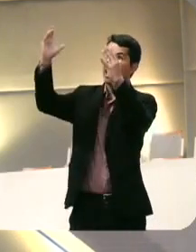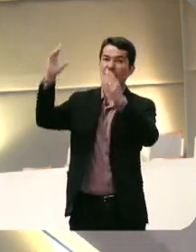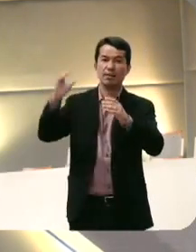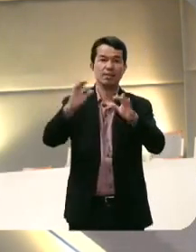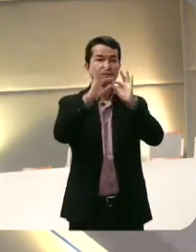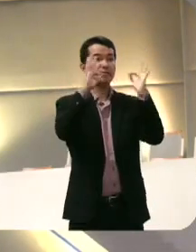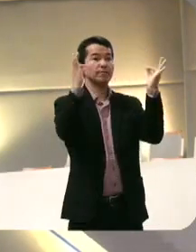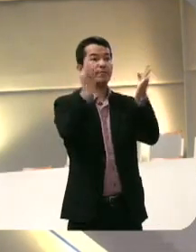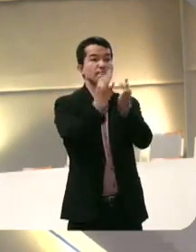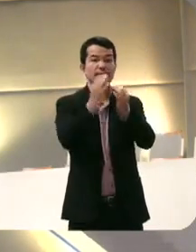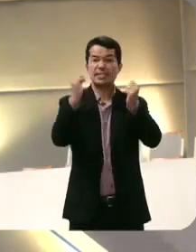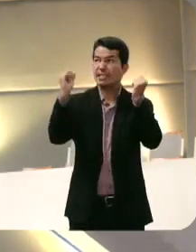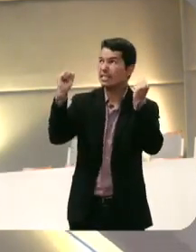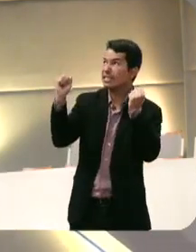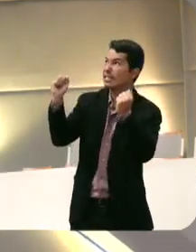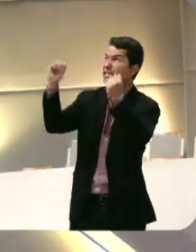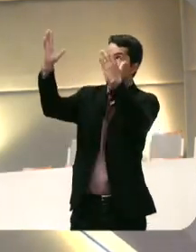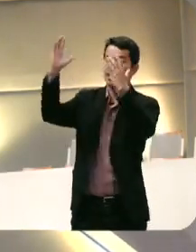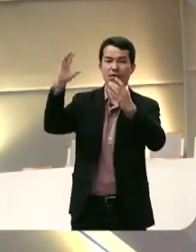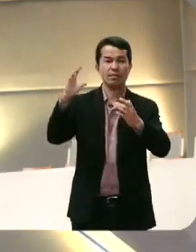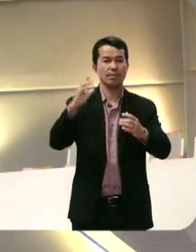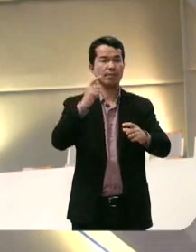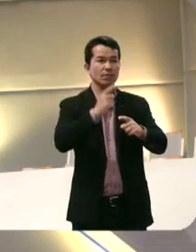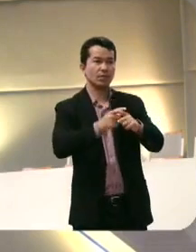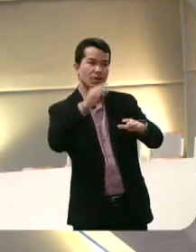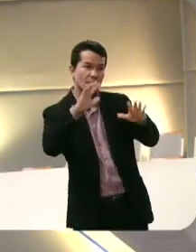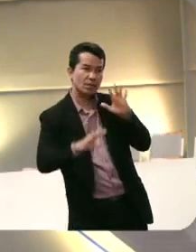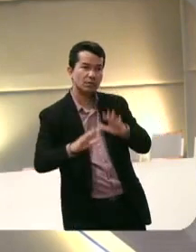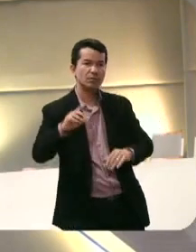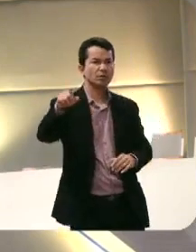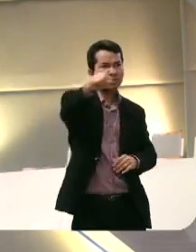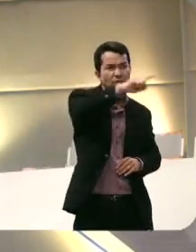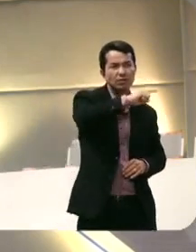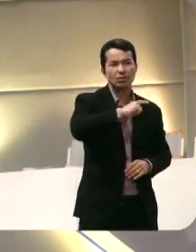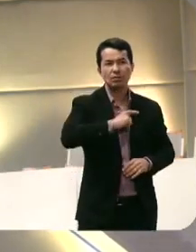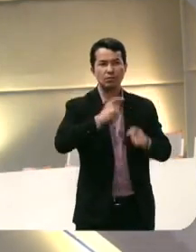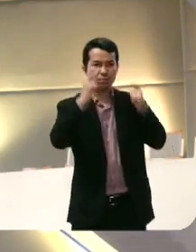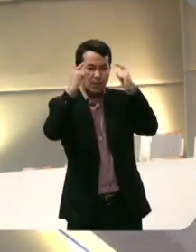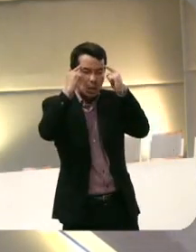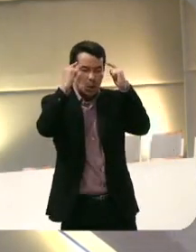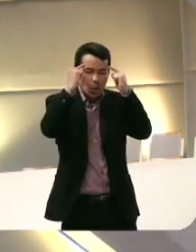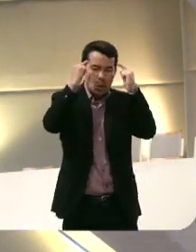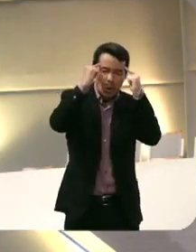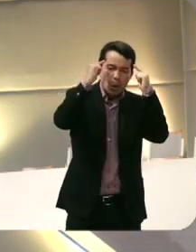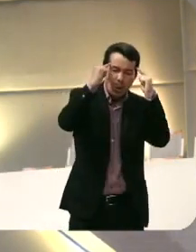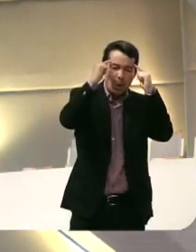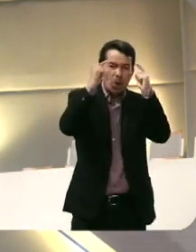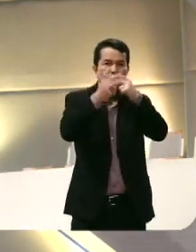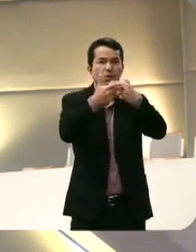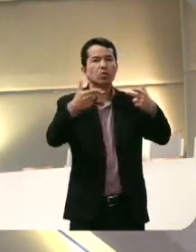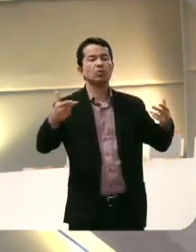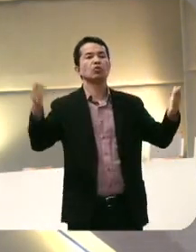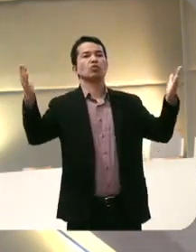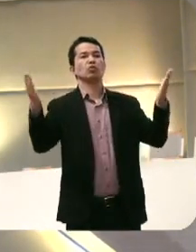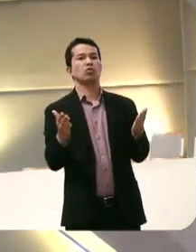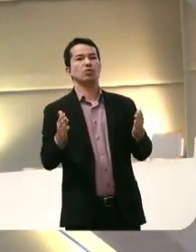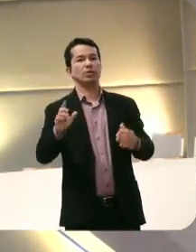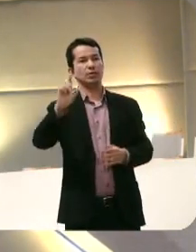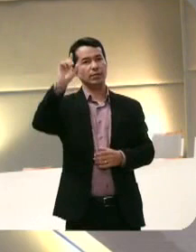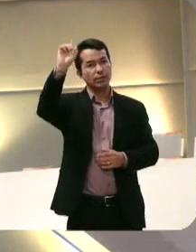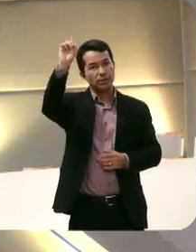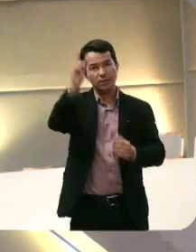sei o que tem te fascinado e ocupado o lugar de Deus, mas hoje é dia de entregas